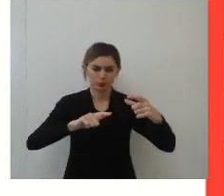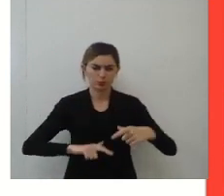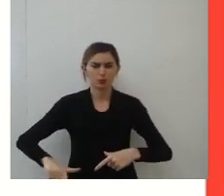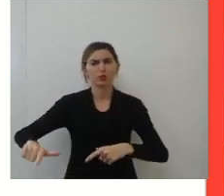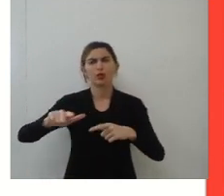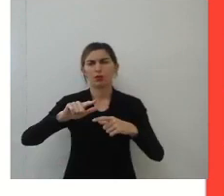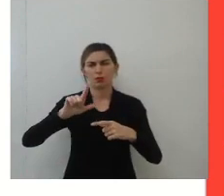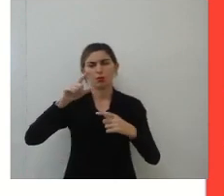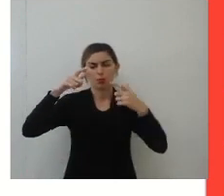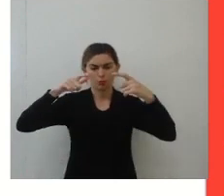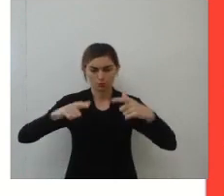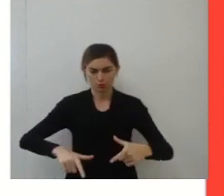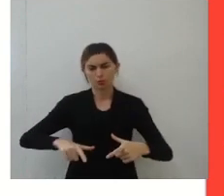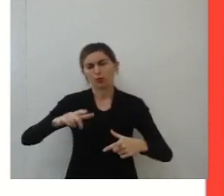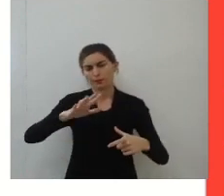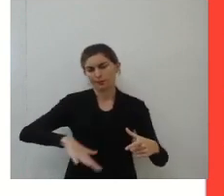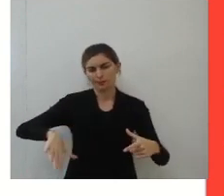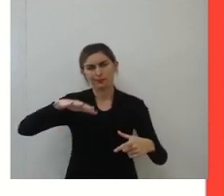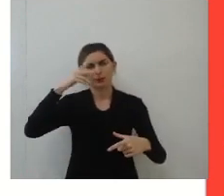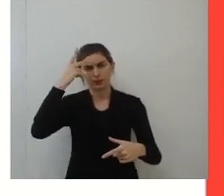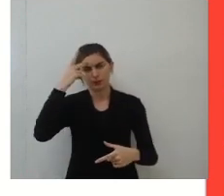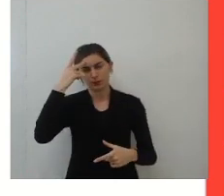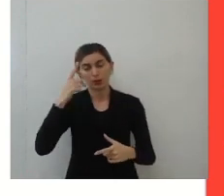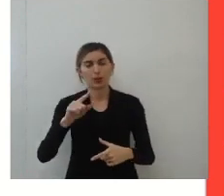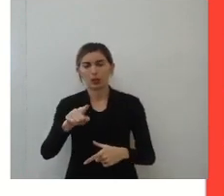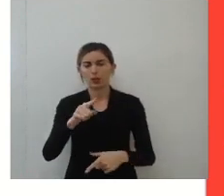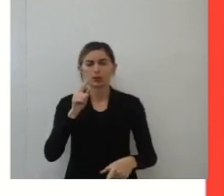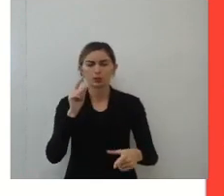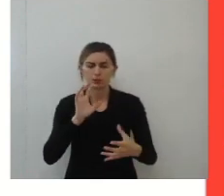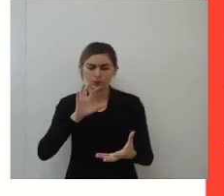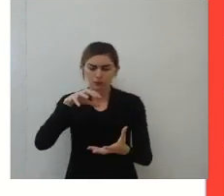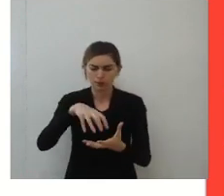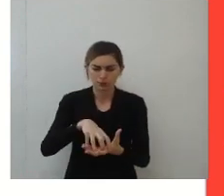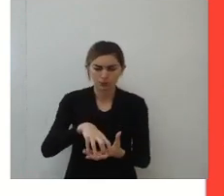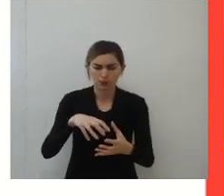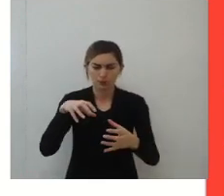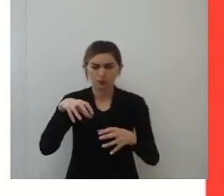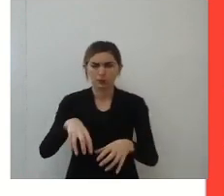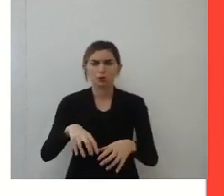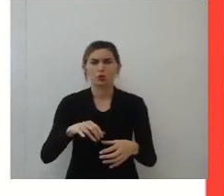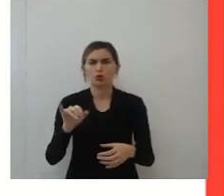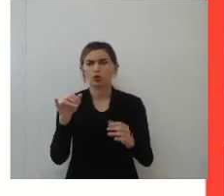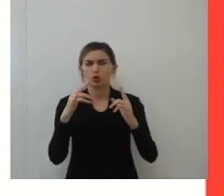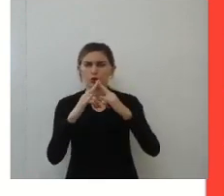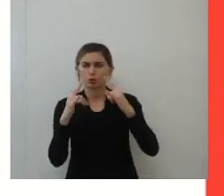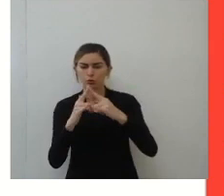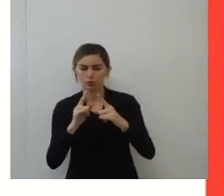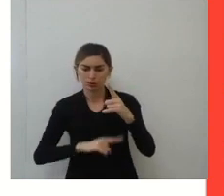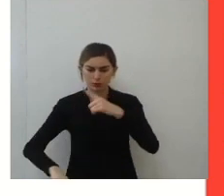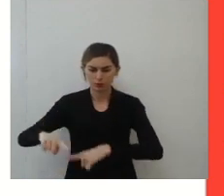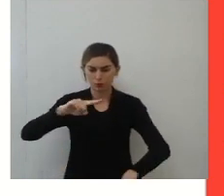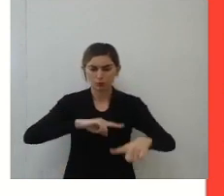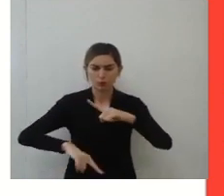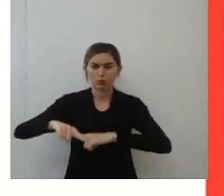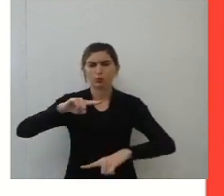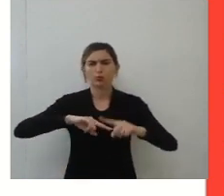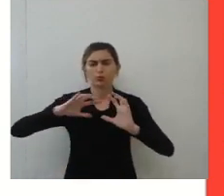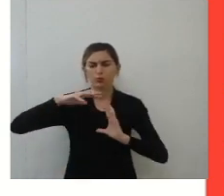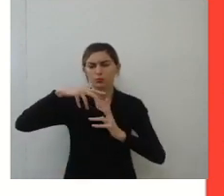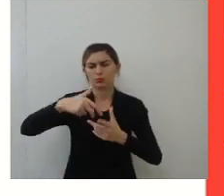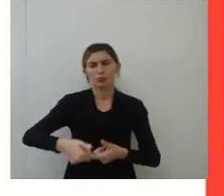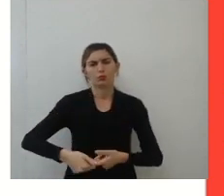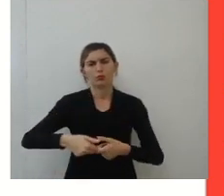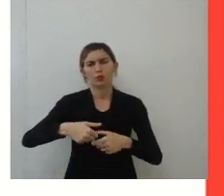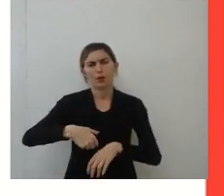brasileiro está localizada naquele espaço, e elas vão concentrar as sedes das instituições que controlam as redes mundiais, como a